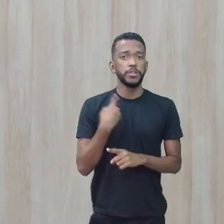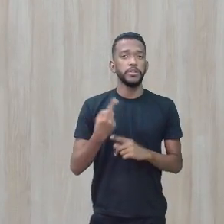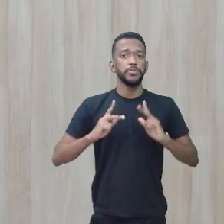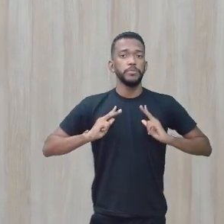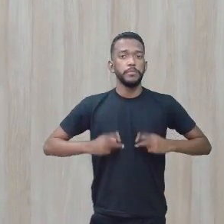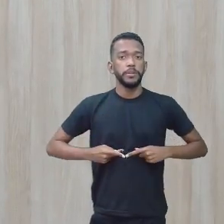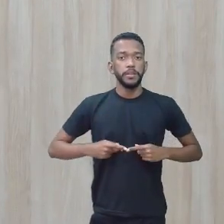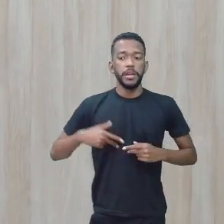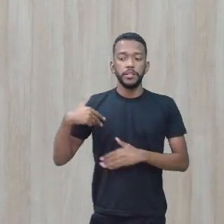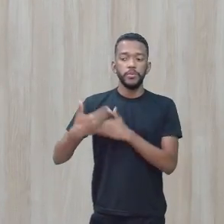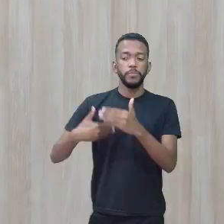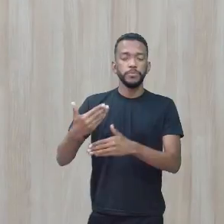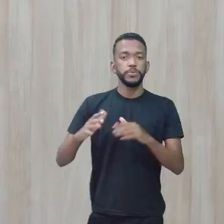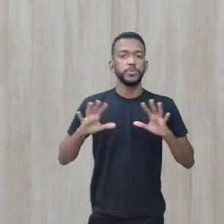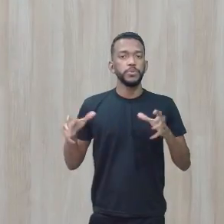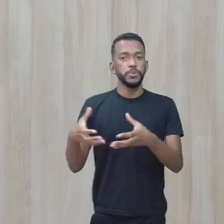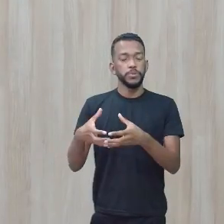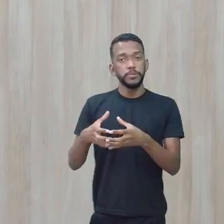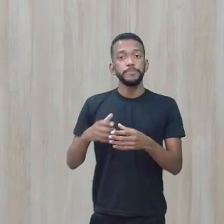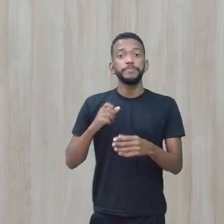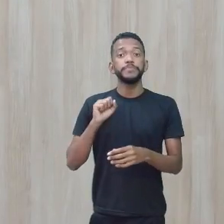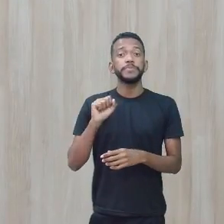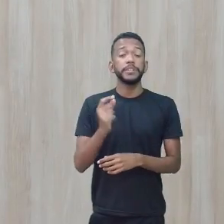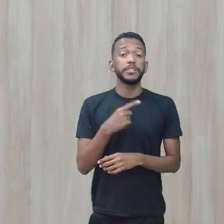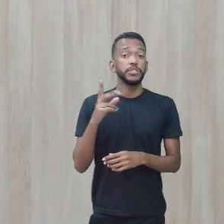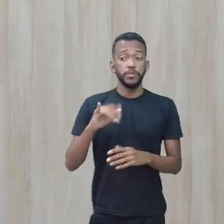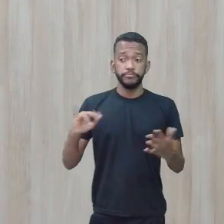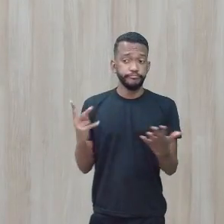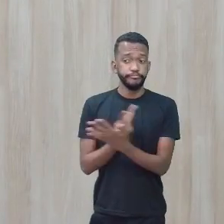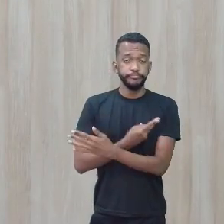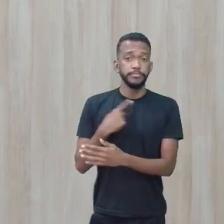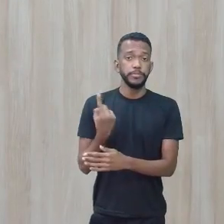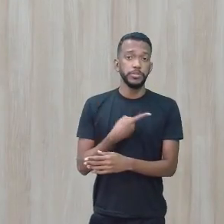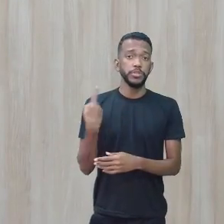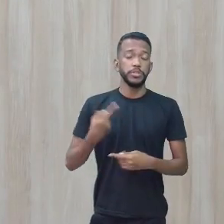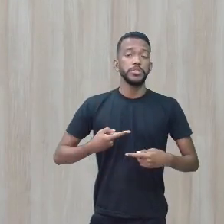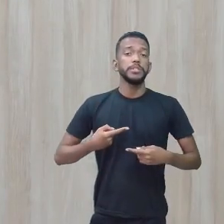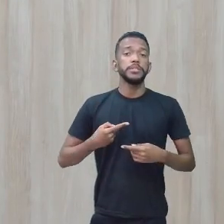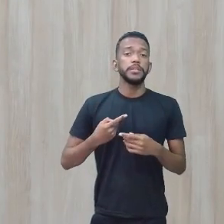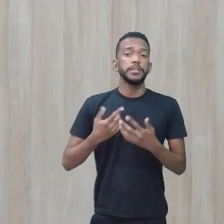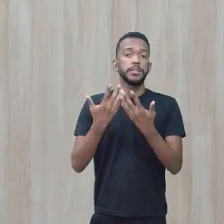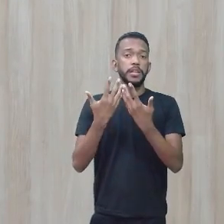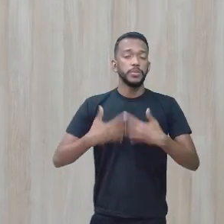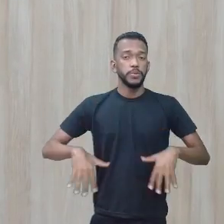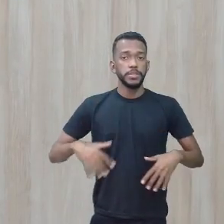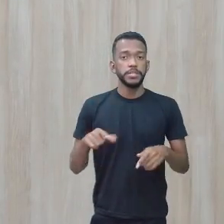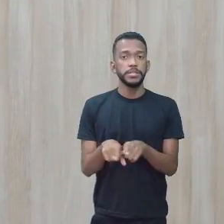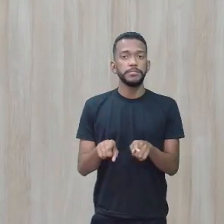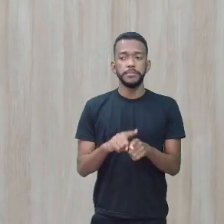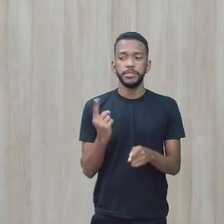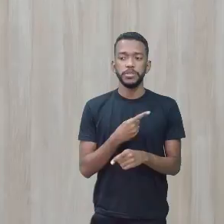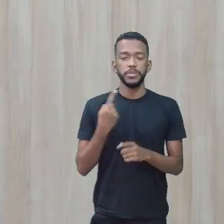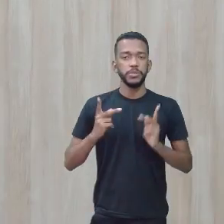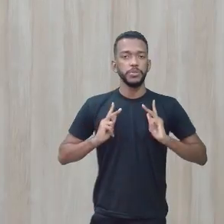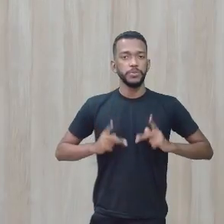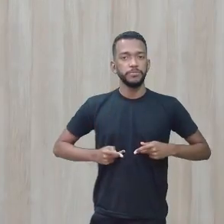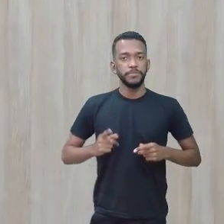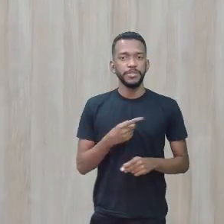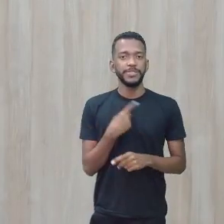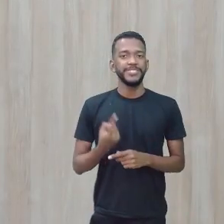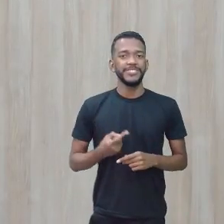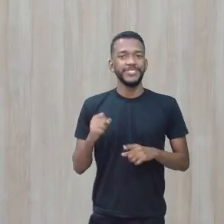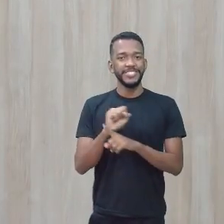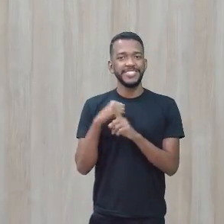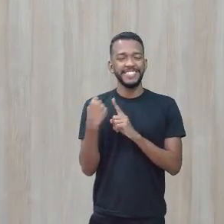todo, porque isso não só afeta a nossa natureza, mas também afeta a nós enquanto seres humanos, seres